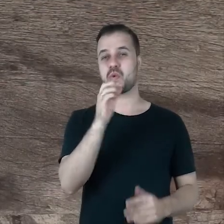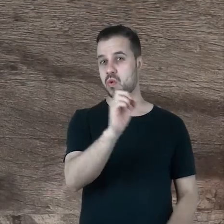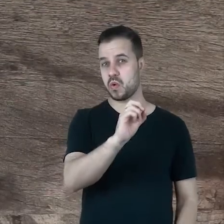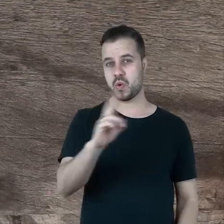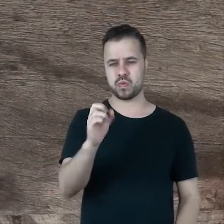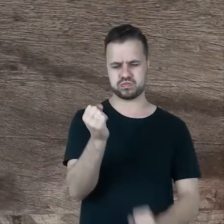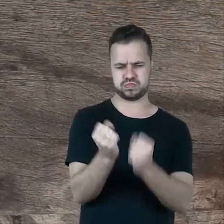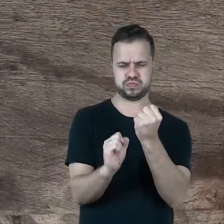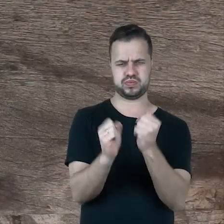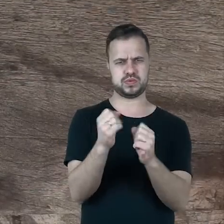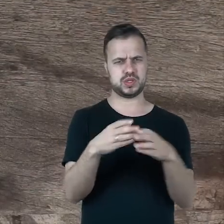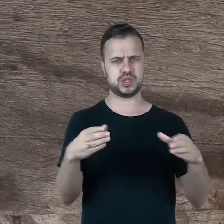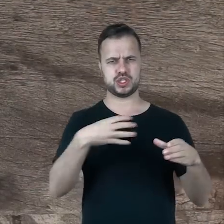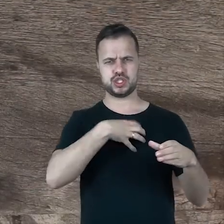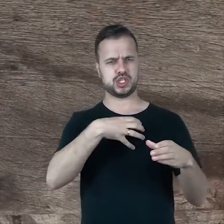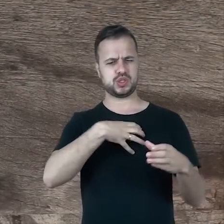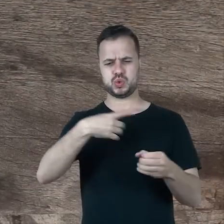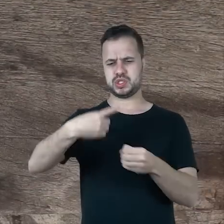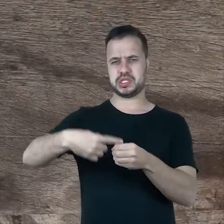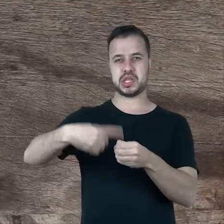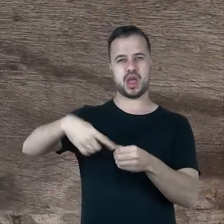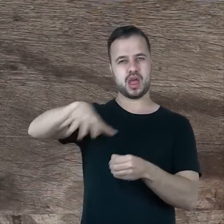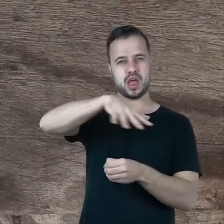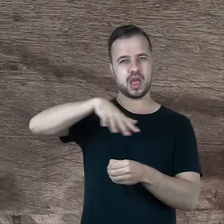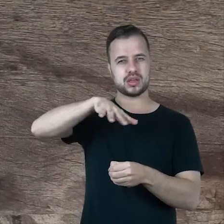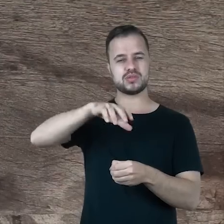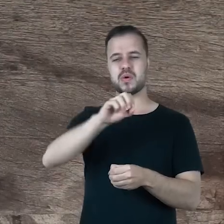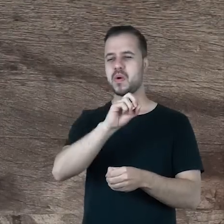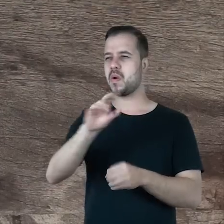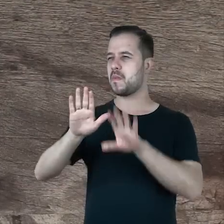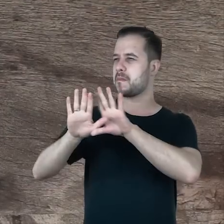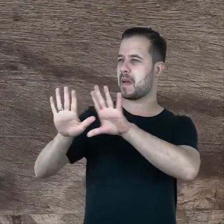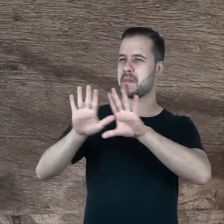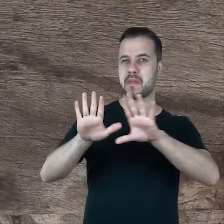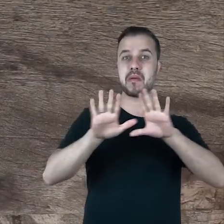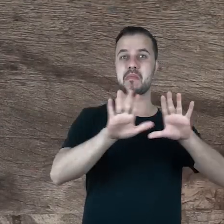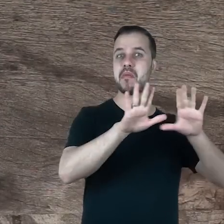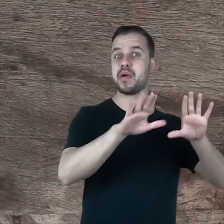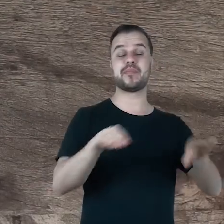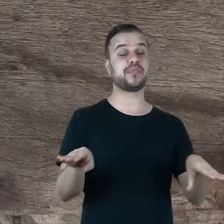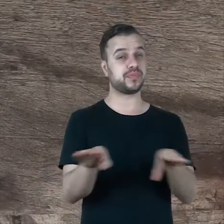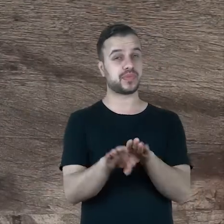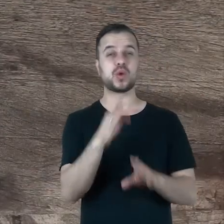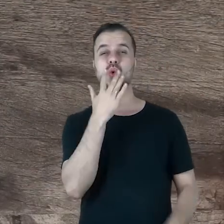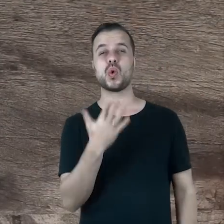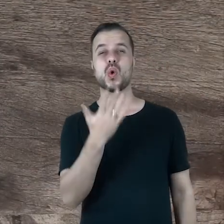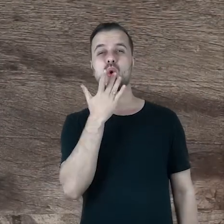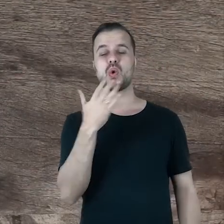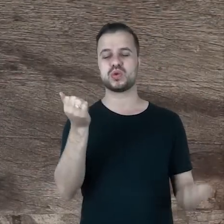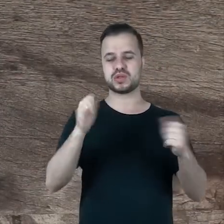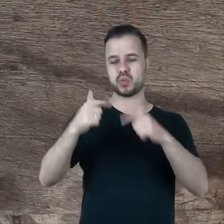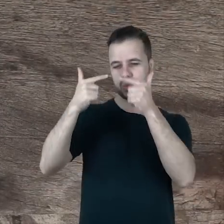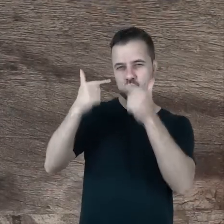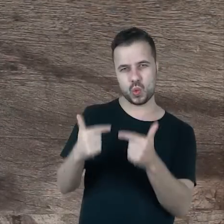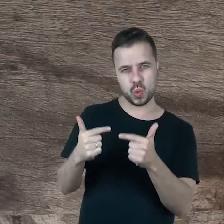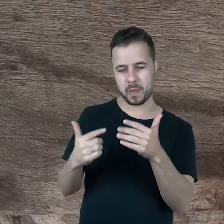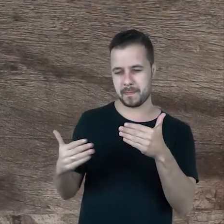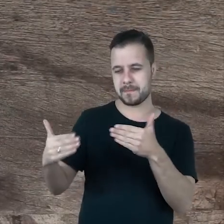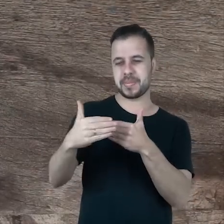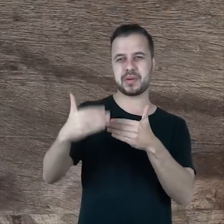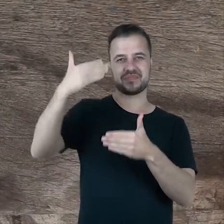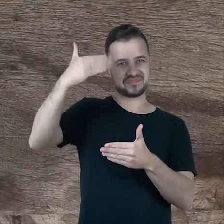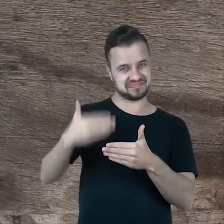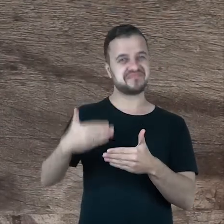O industrial com estampa urbana ou estampas de pontos turísticos, o colorido, onde você consegue colocar uma cor chapada em um